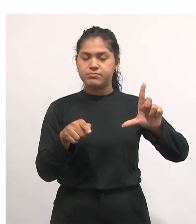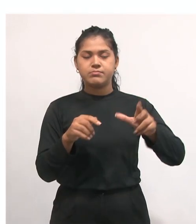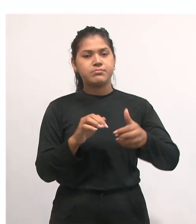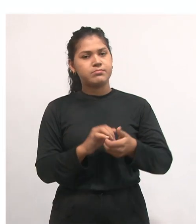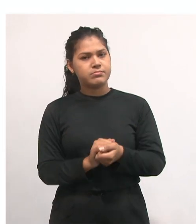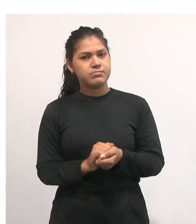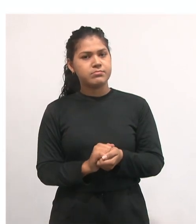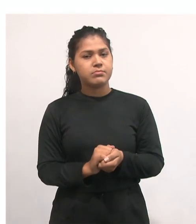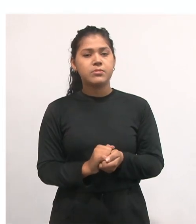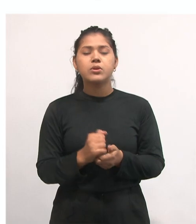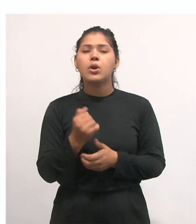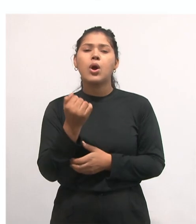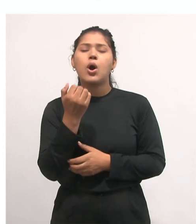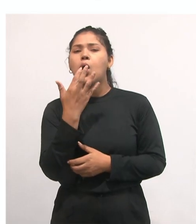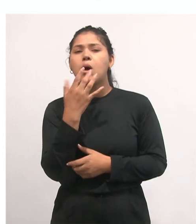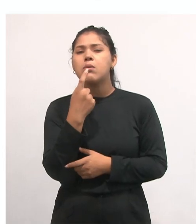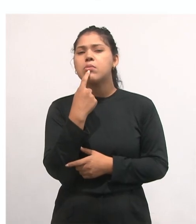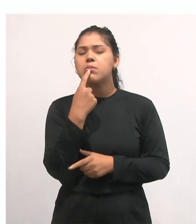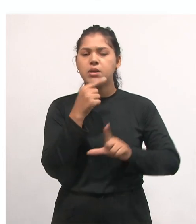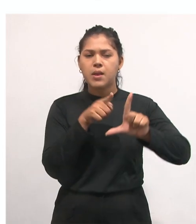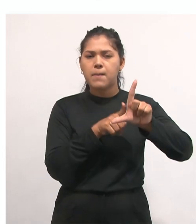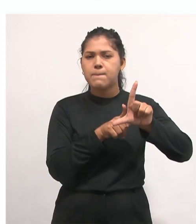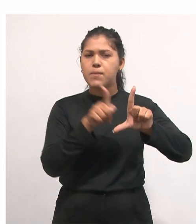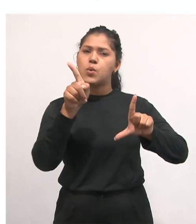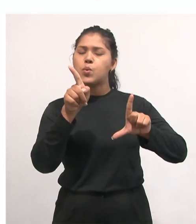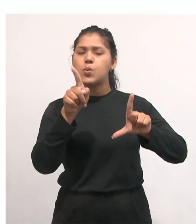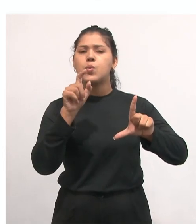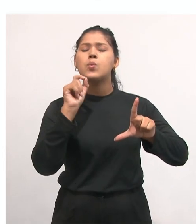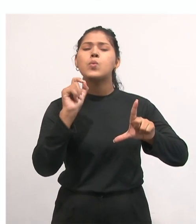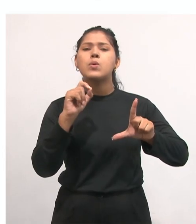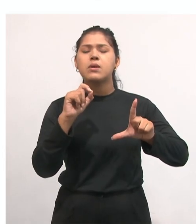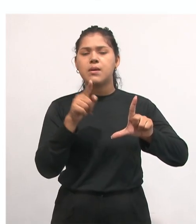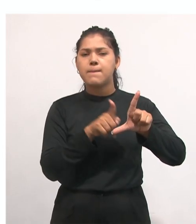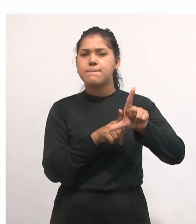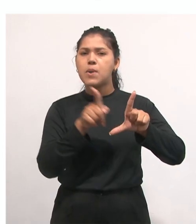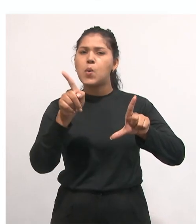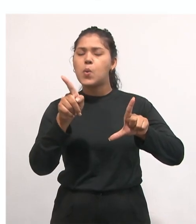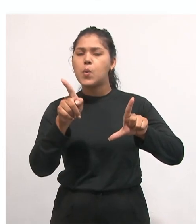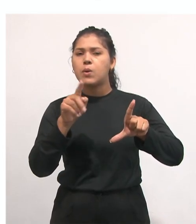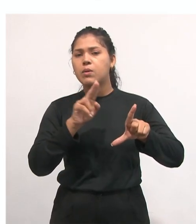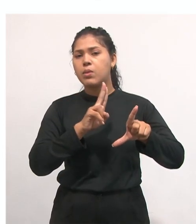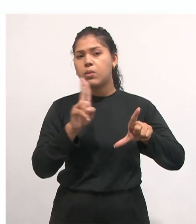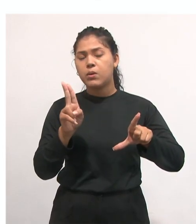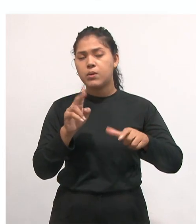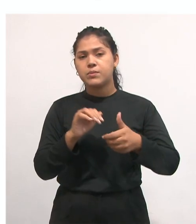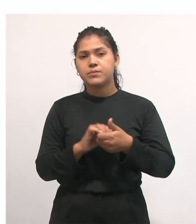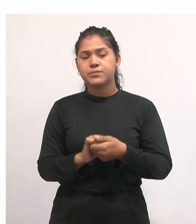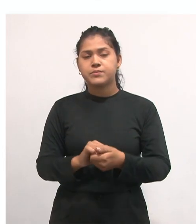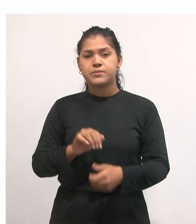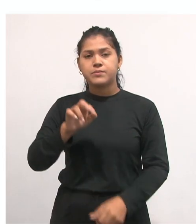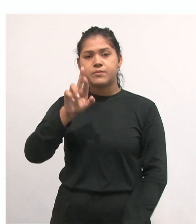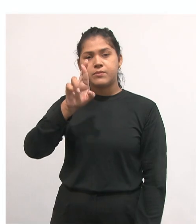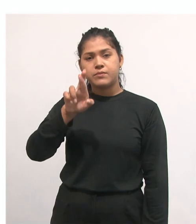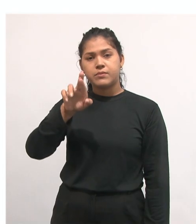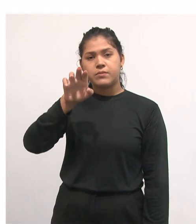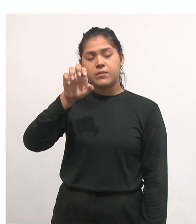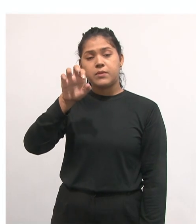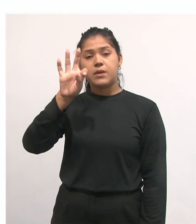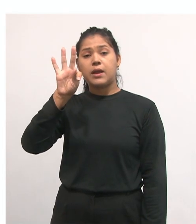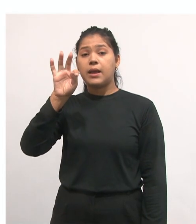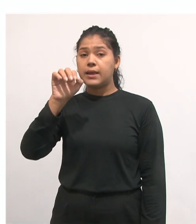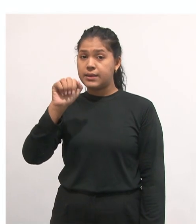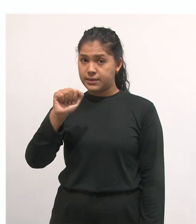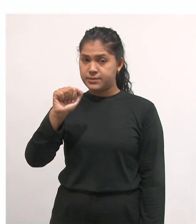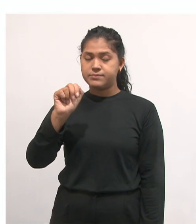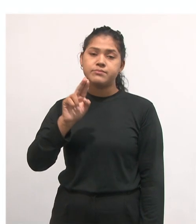essa linha vermelha aqui que vocês estão observando, essa linha vermelha é a nossa reta, ok? É a